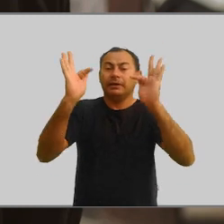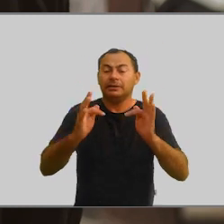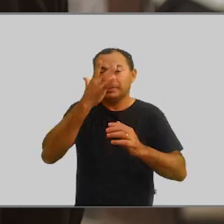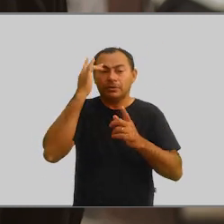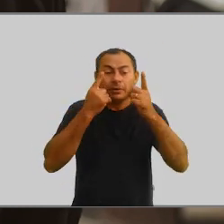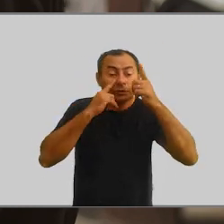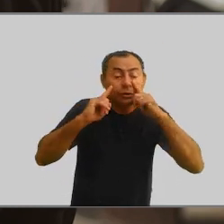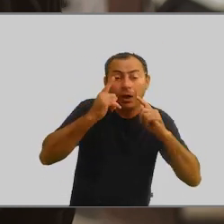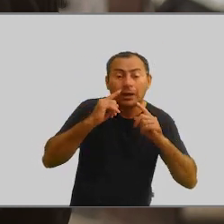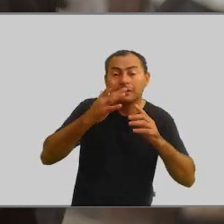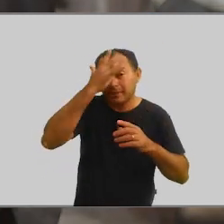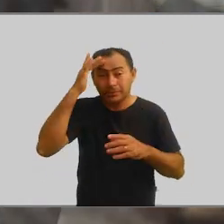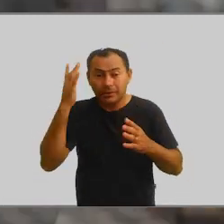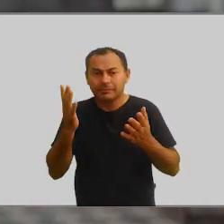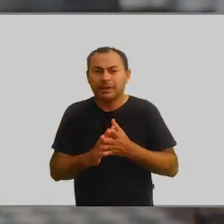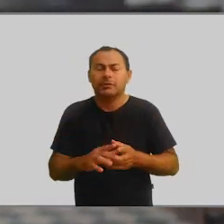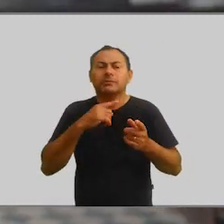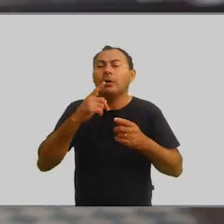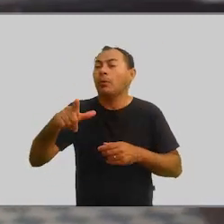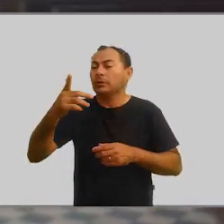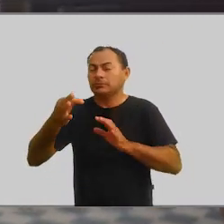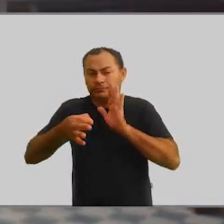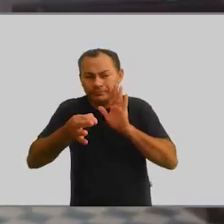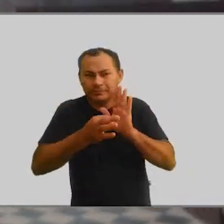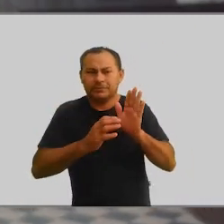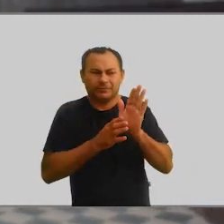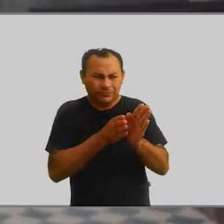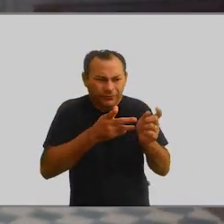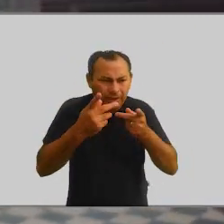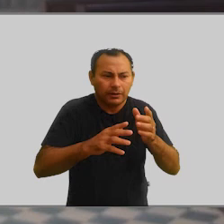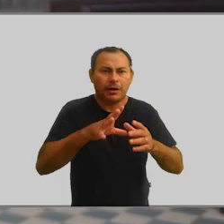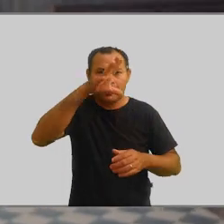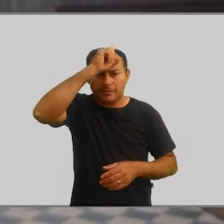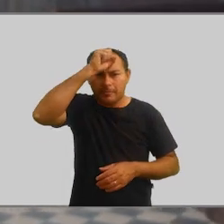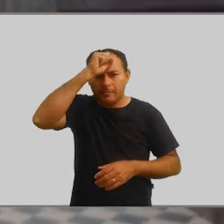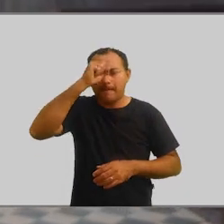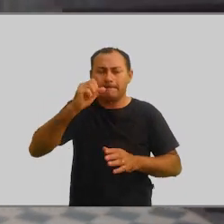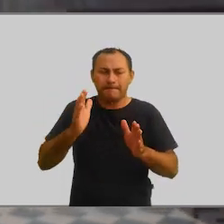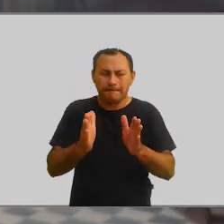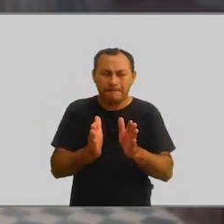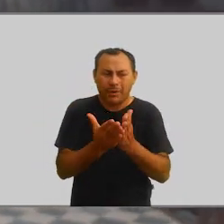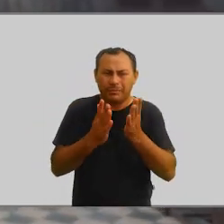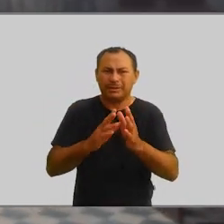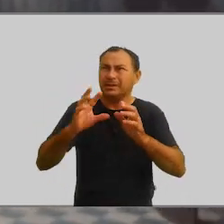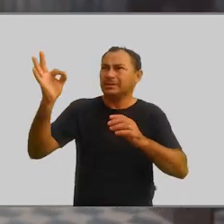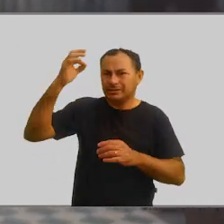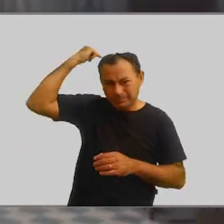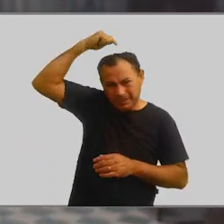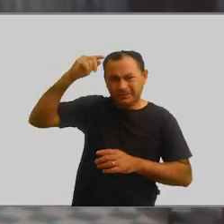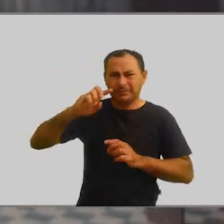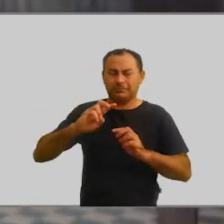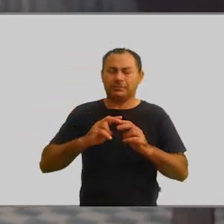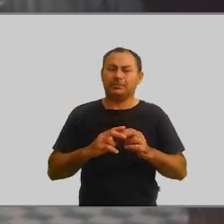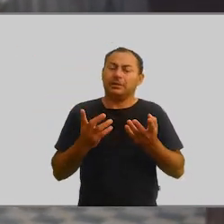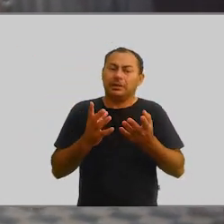choram. Esta é uma dupla. Outros sugerem que todo este processo de aprendizado de que somos pobres em espírito, que não podemos, mas que